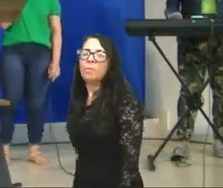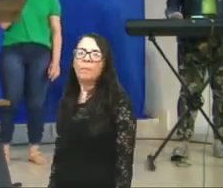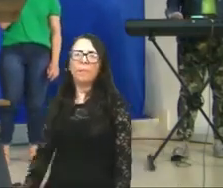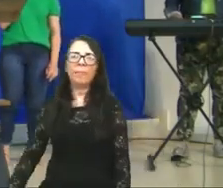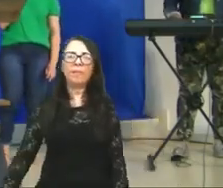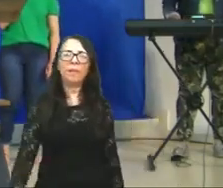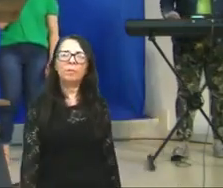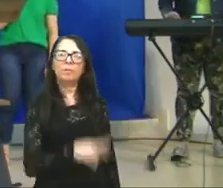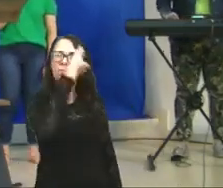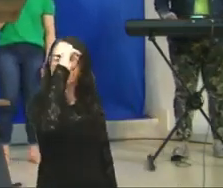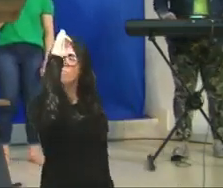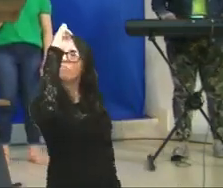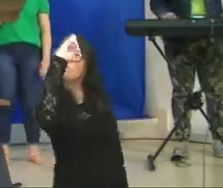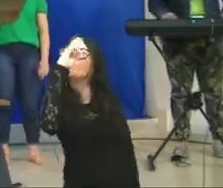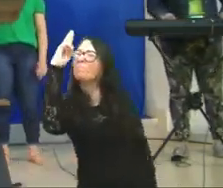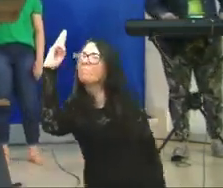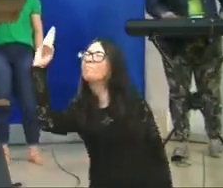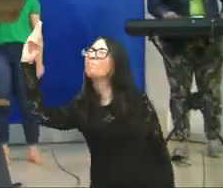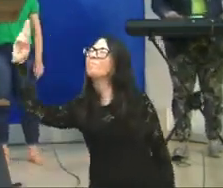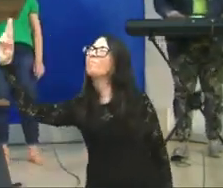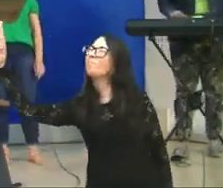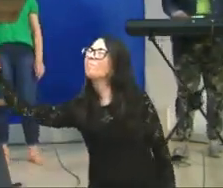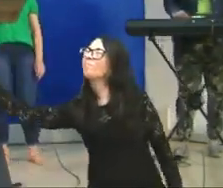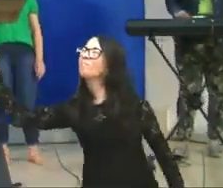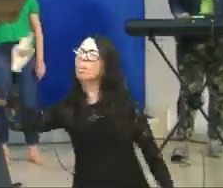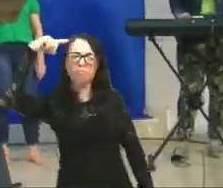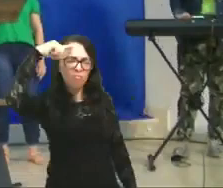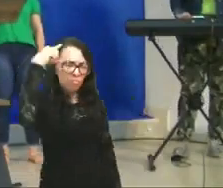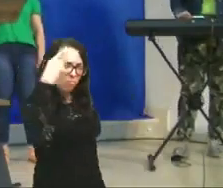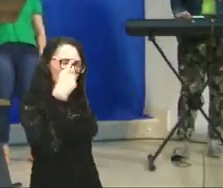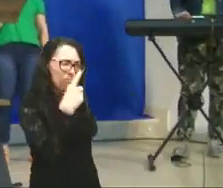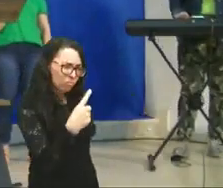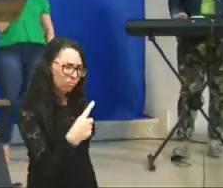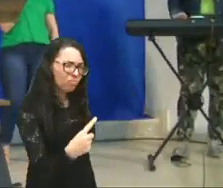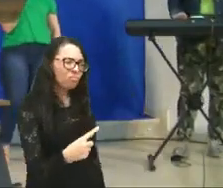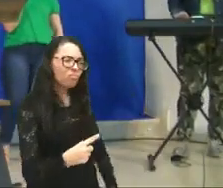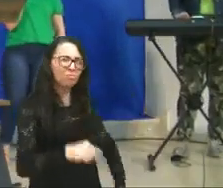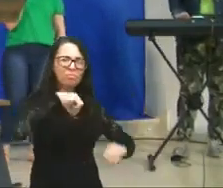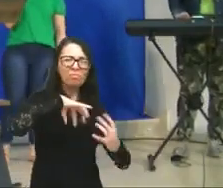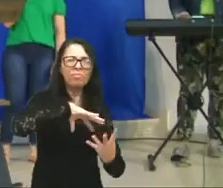Senhor da terra e do céu,